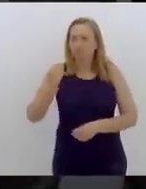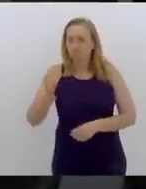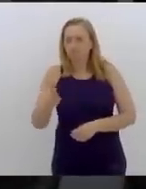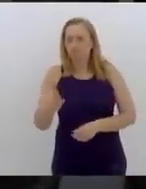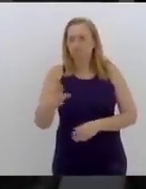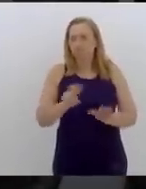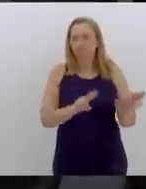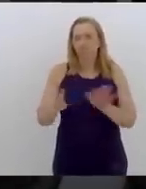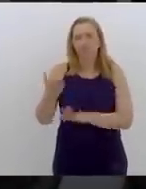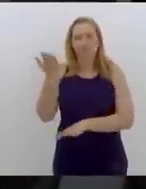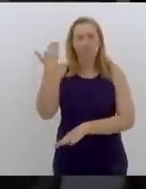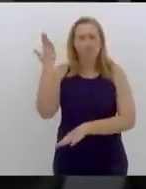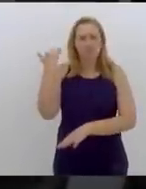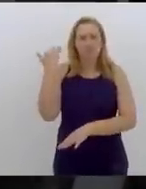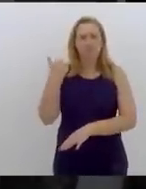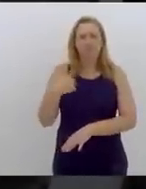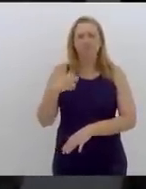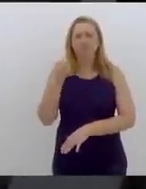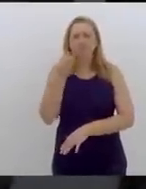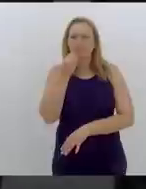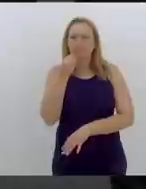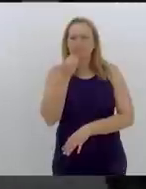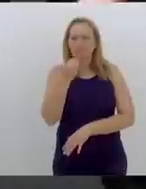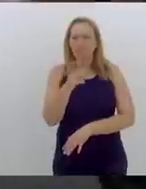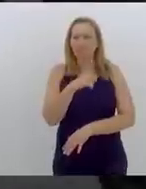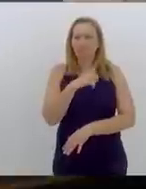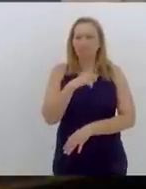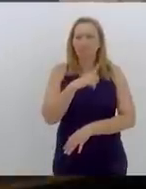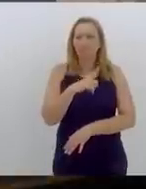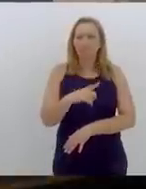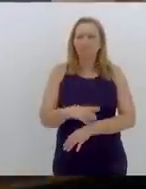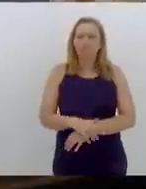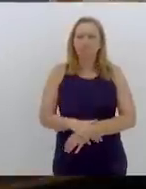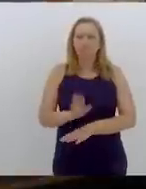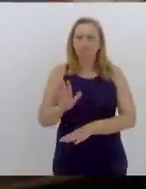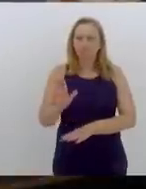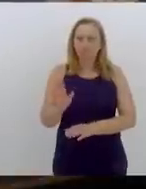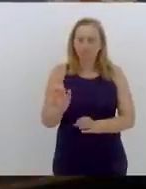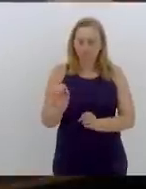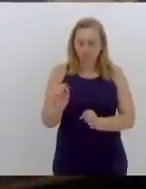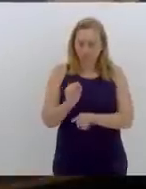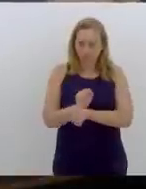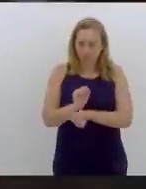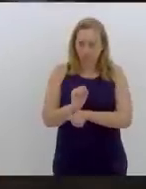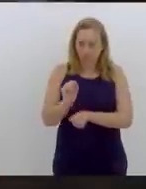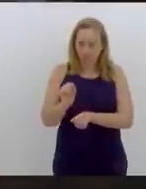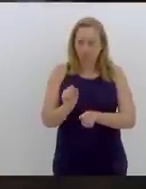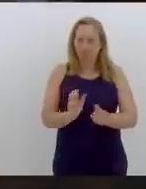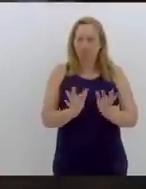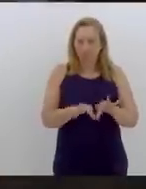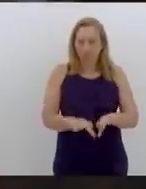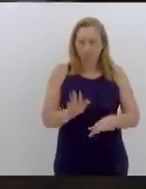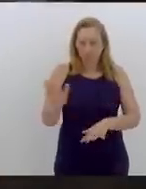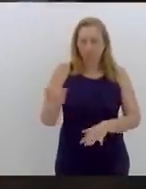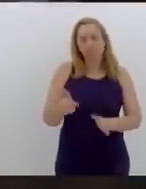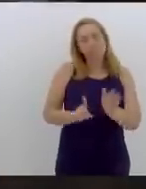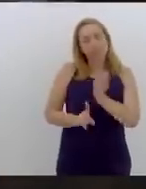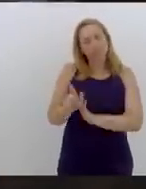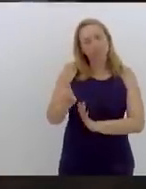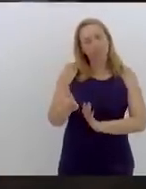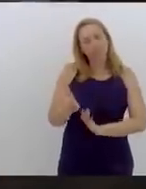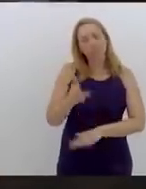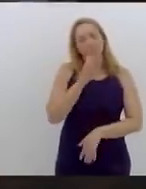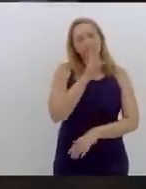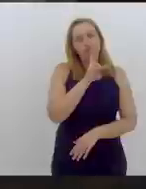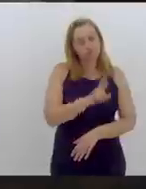passada não não eu tive oportunidade deixa a gente acabar de responder aqui foi você fez a pergunta agora